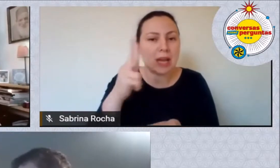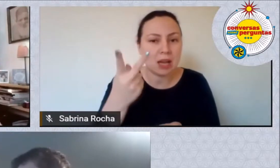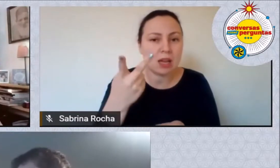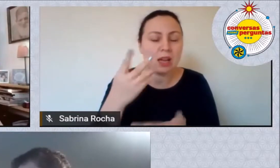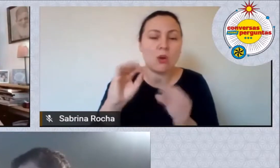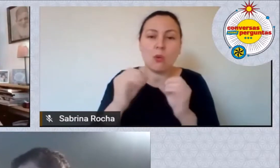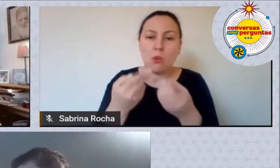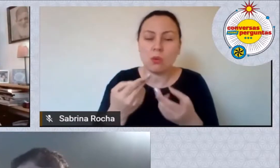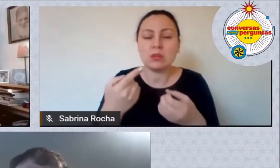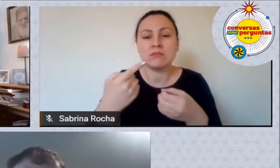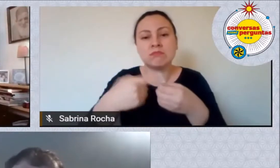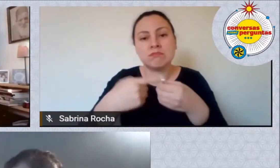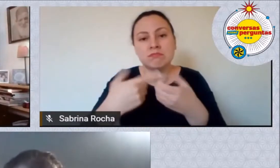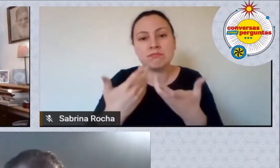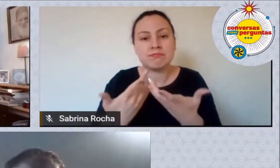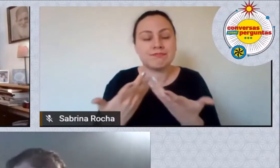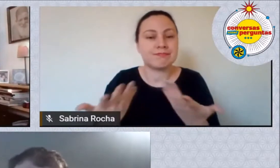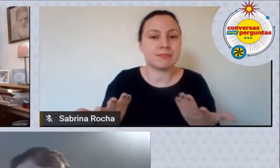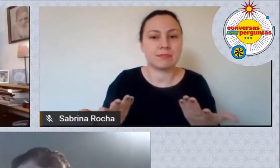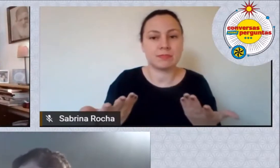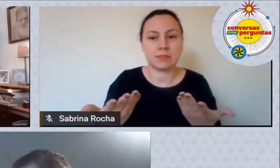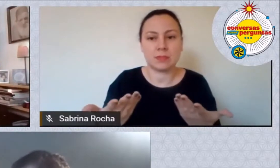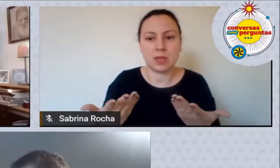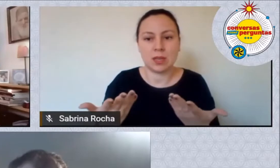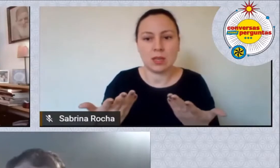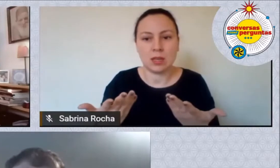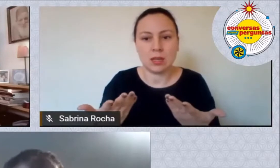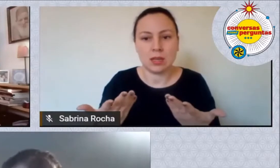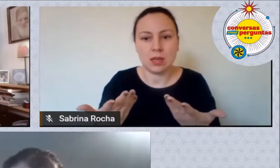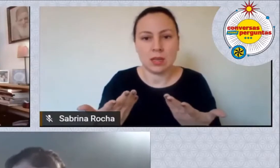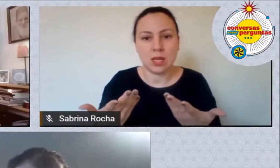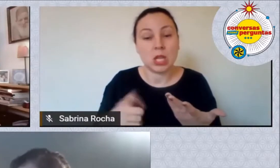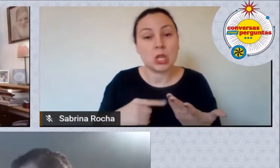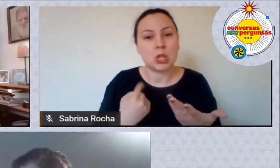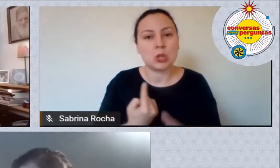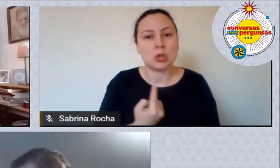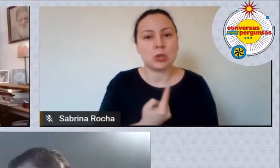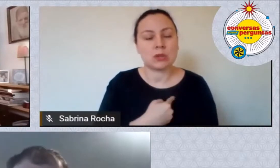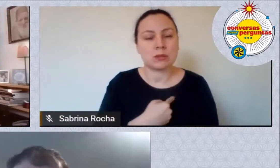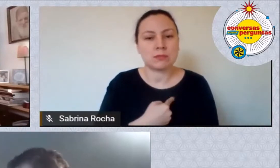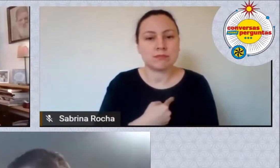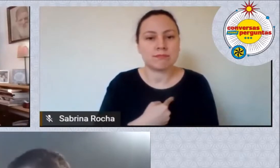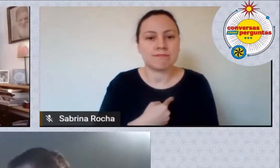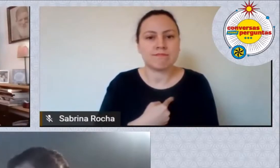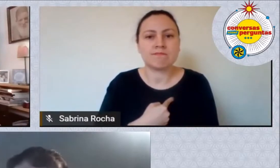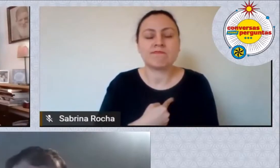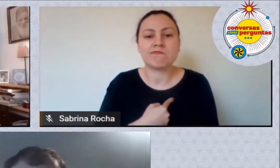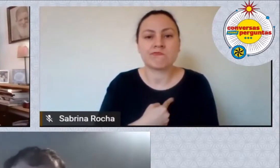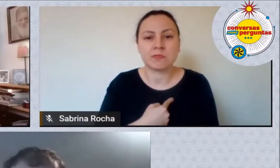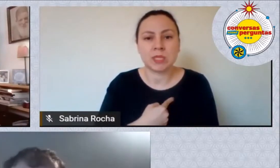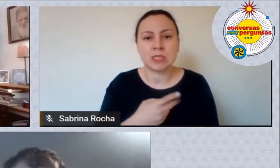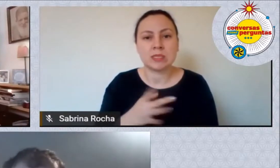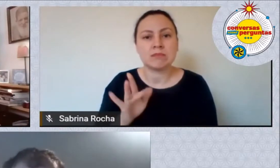Né? De fato, estávamos muito expostos a dificuldades no plano da saúde mental,